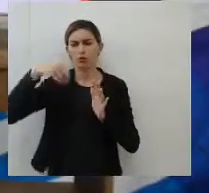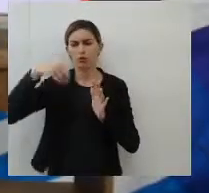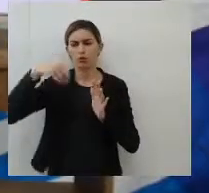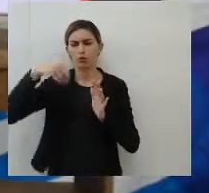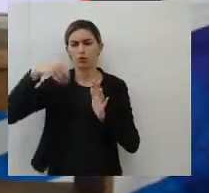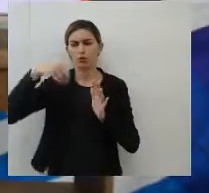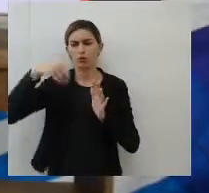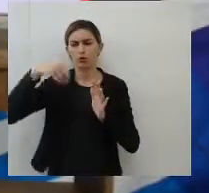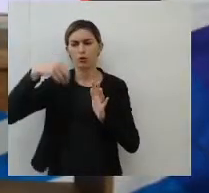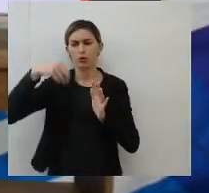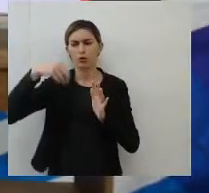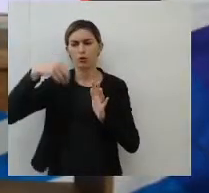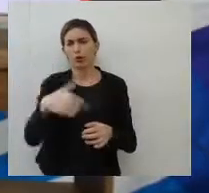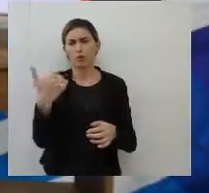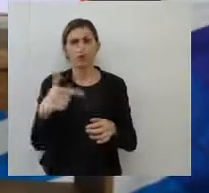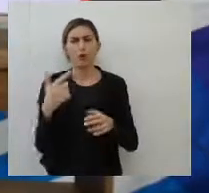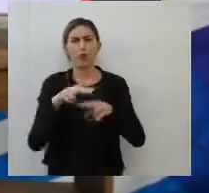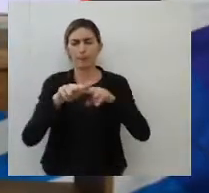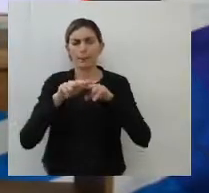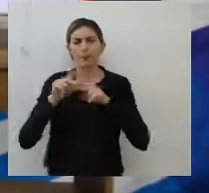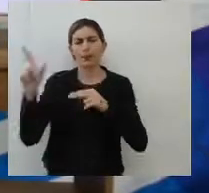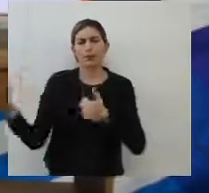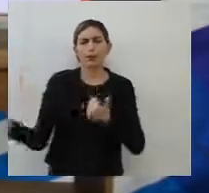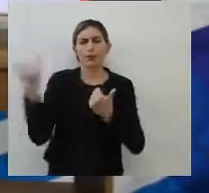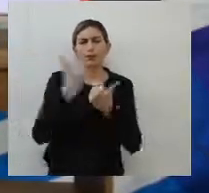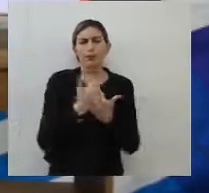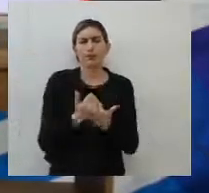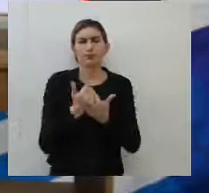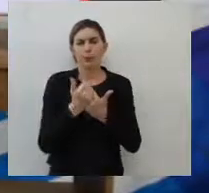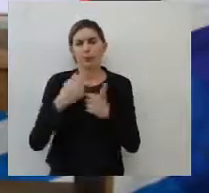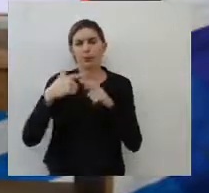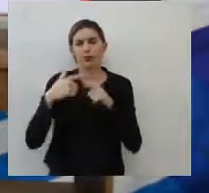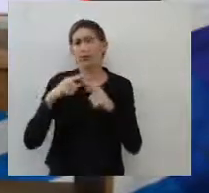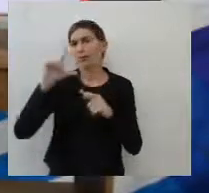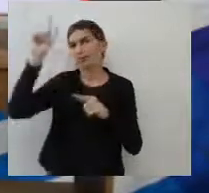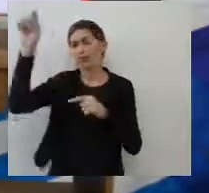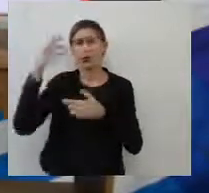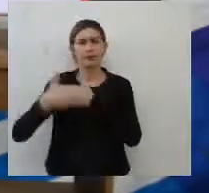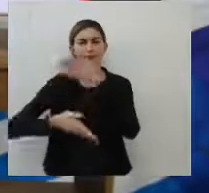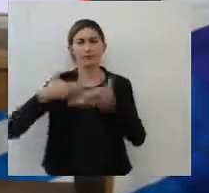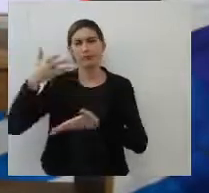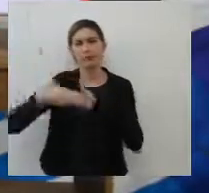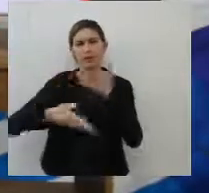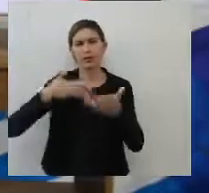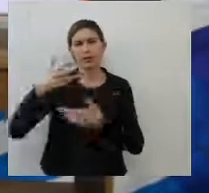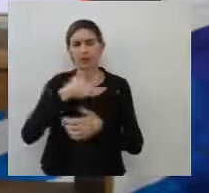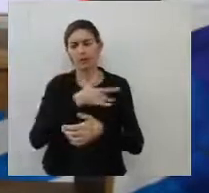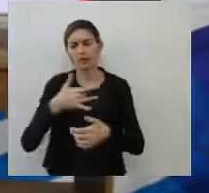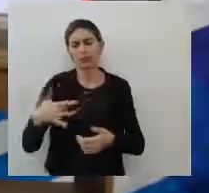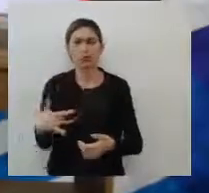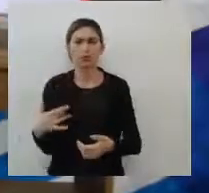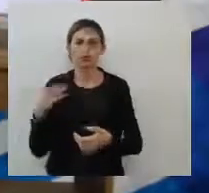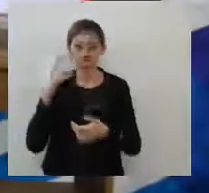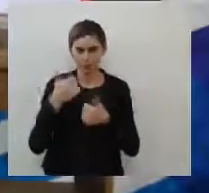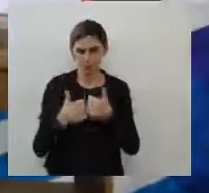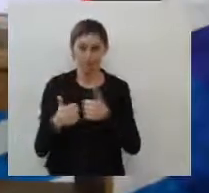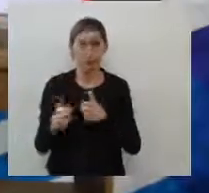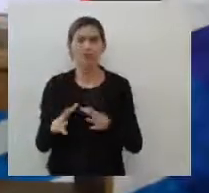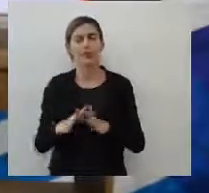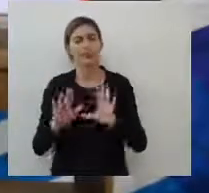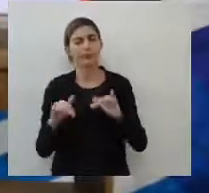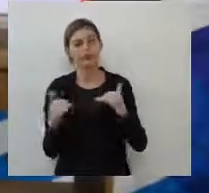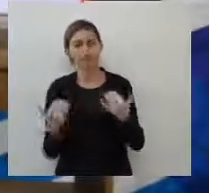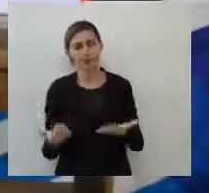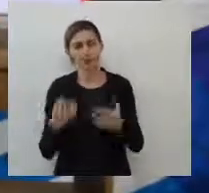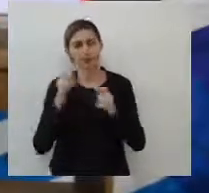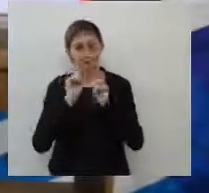ausente, por isso que ela foi a princesa regente do período. Ele estava ausente para um tratamento de saúde, tá bem? Então,